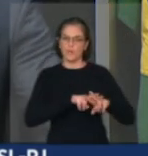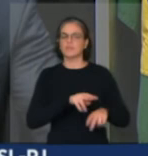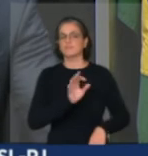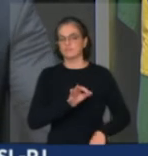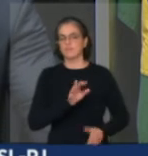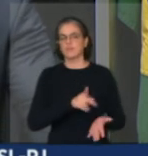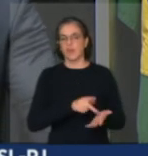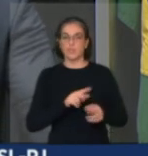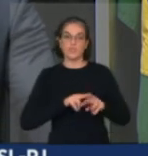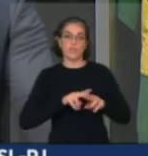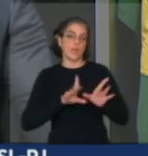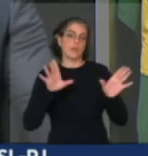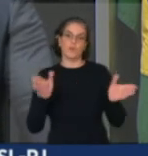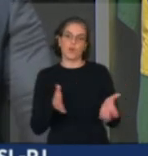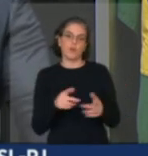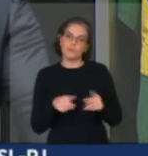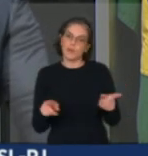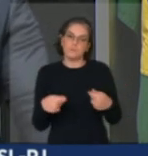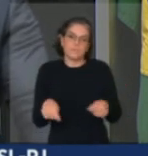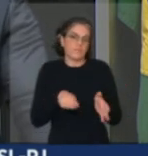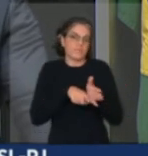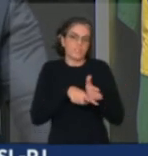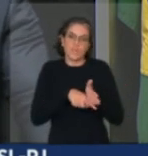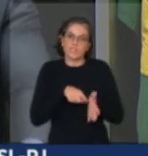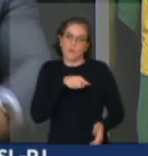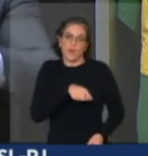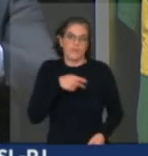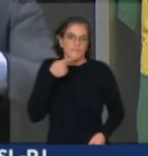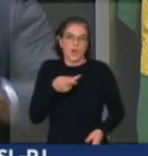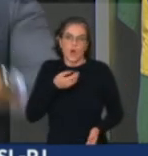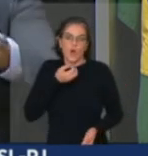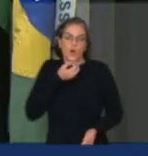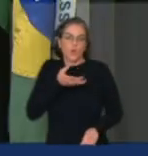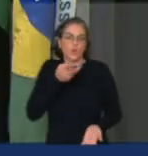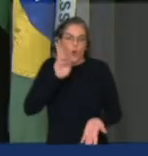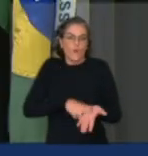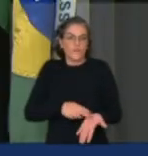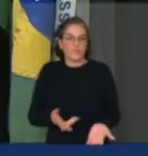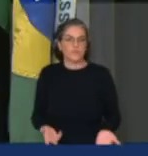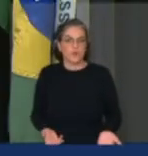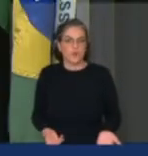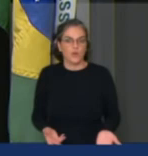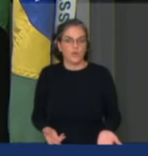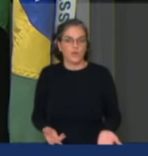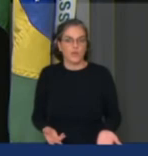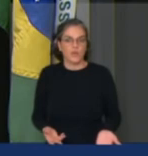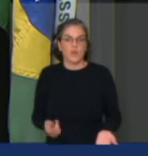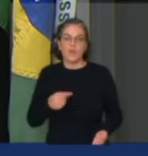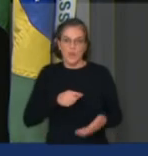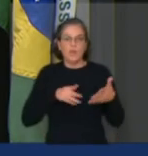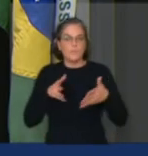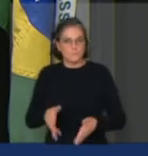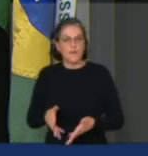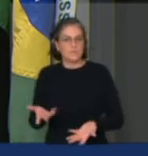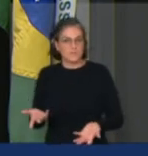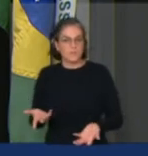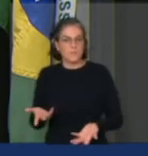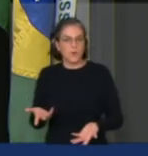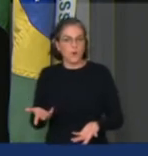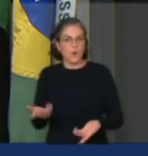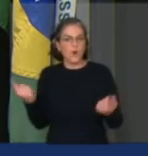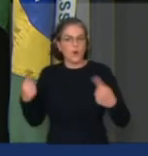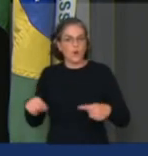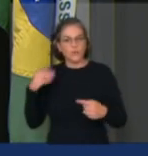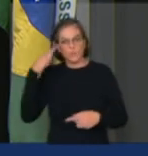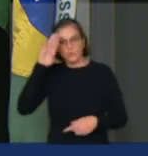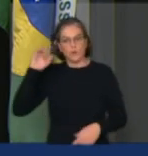mas agora ele deve ser investigado por essa sua fala criminosa, essa sua confissão de ter participado do atentado contra Bolsonaro, um dos